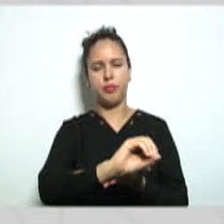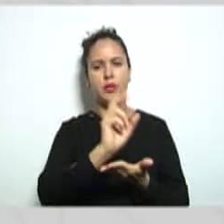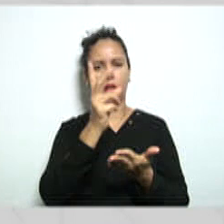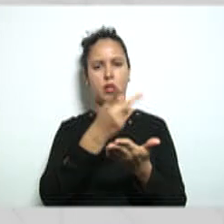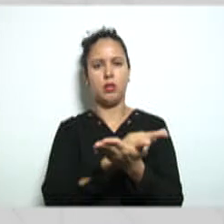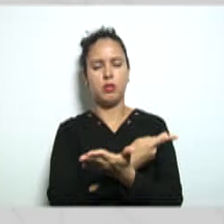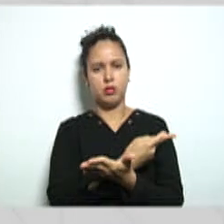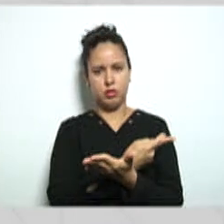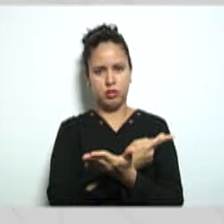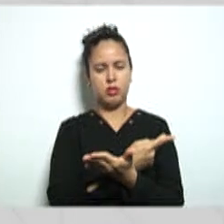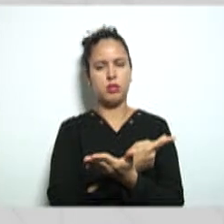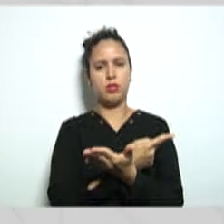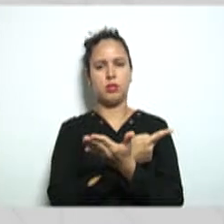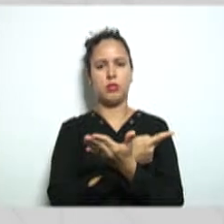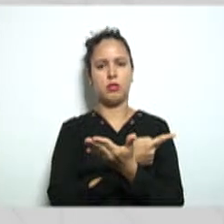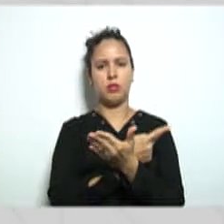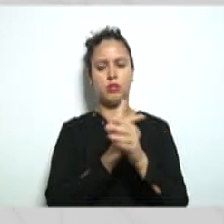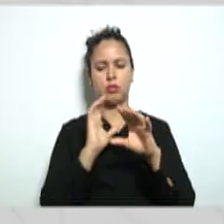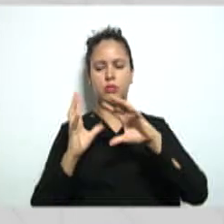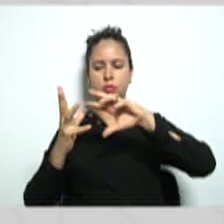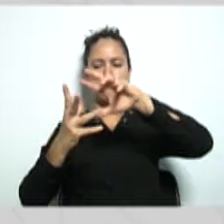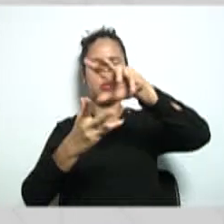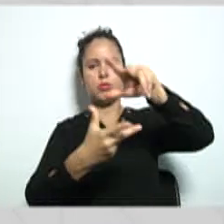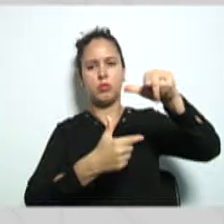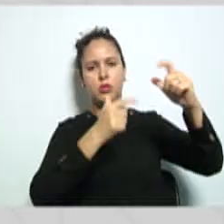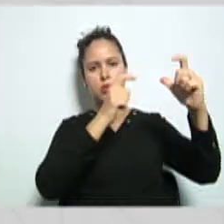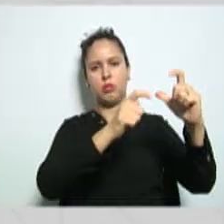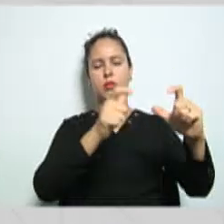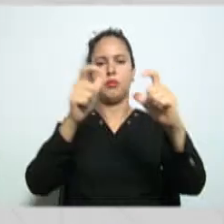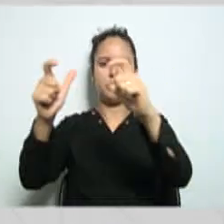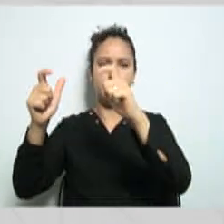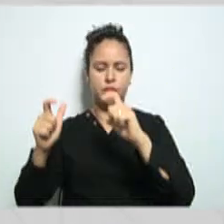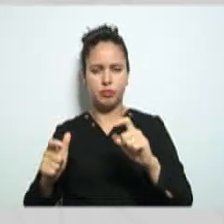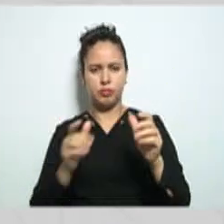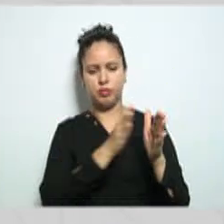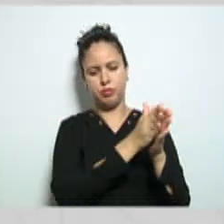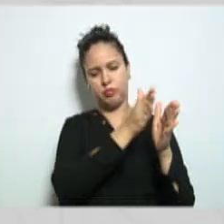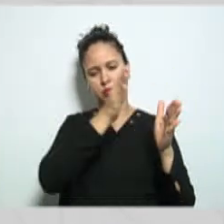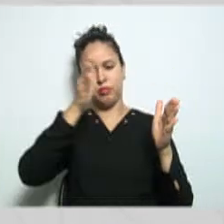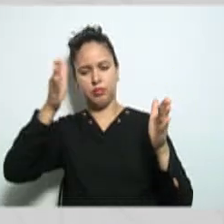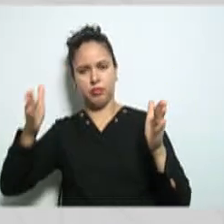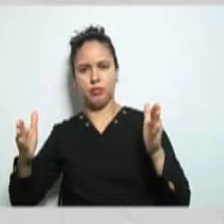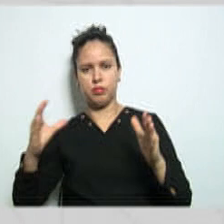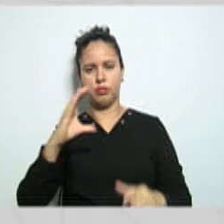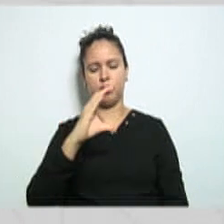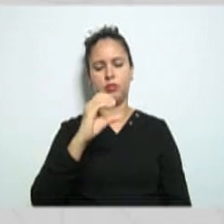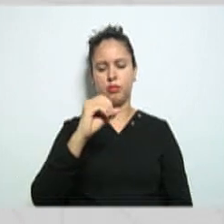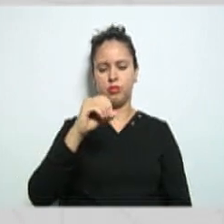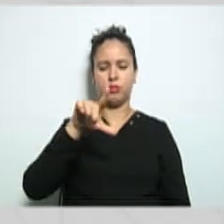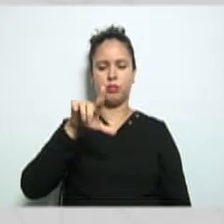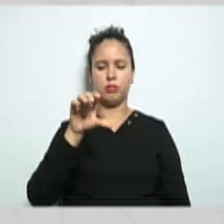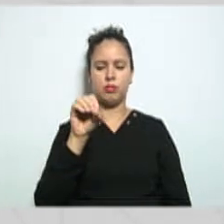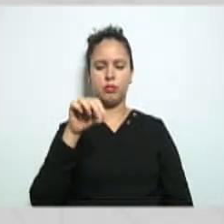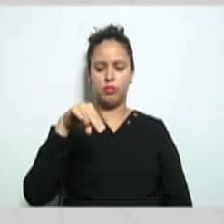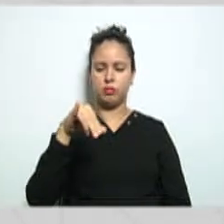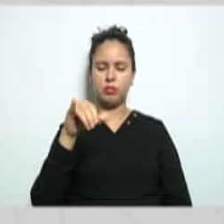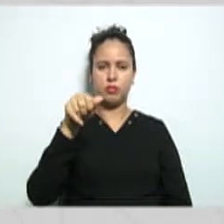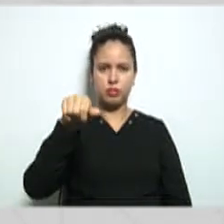aconteceu em várias partes do mundo e no período colonial da história brasileira.